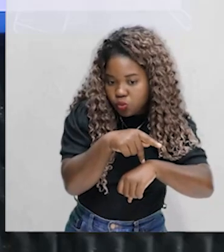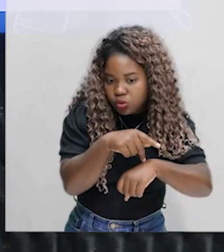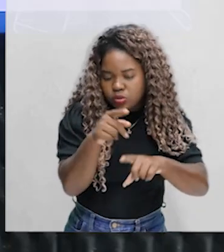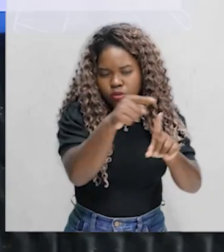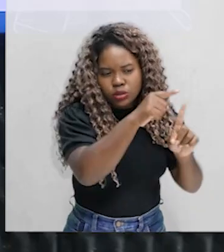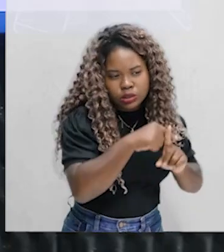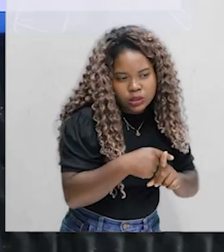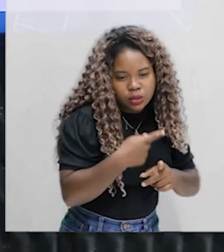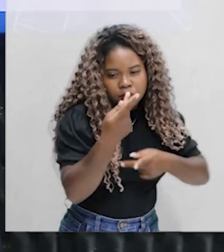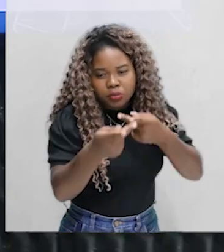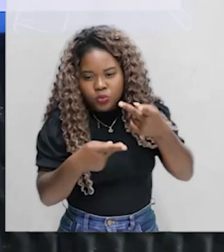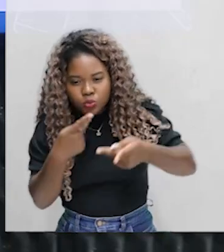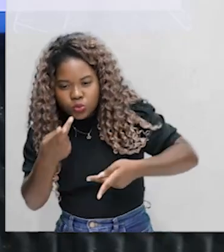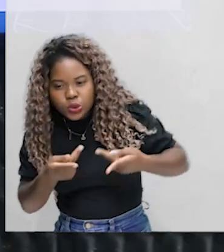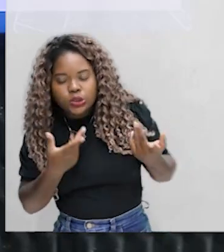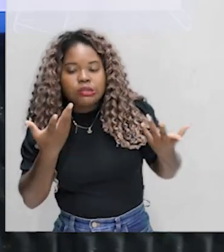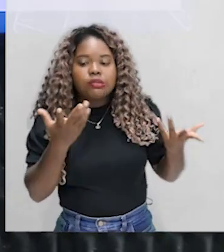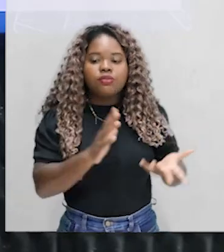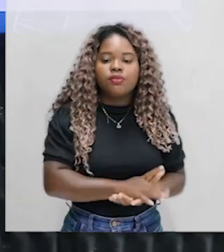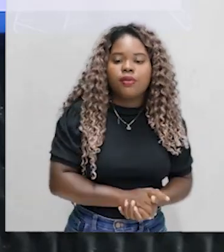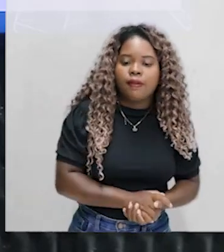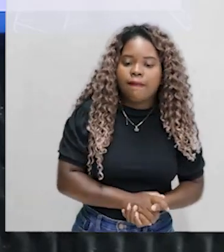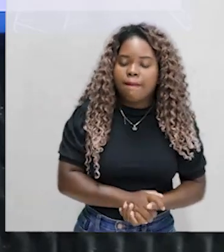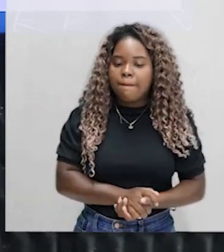de falar, entonação,